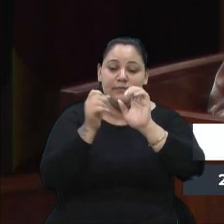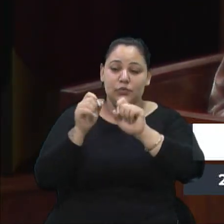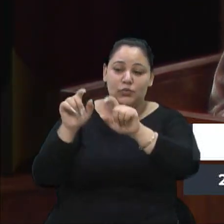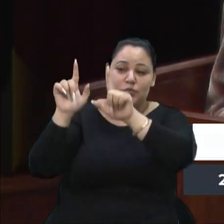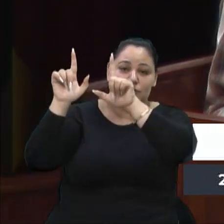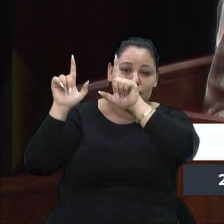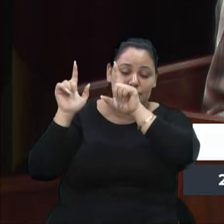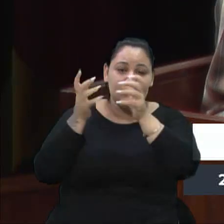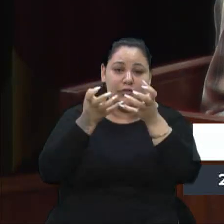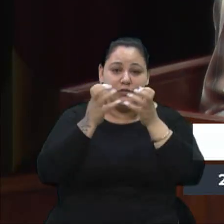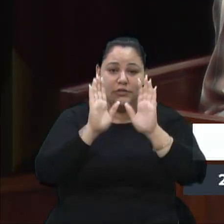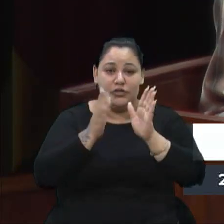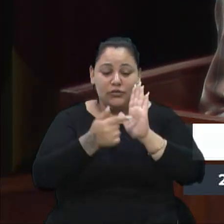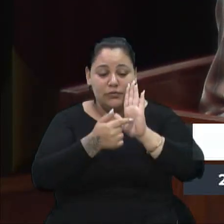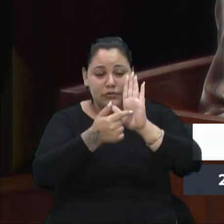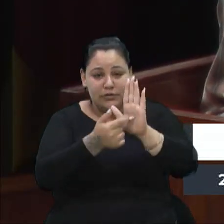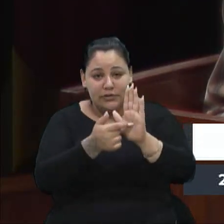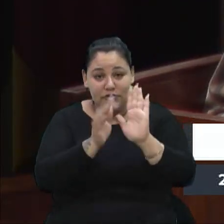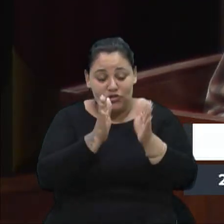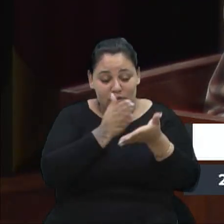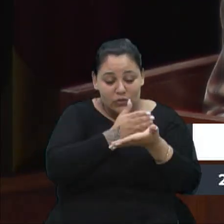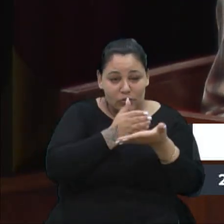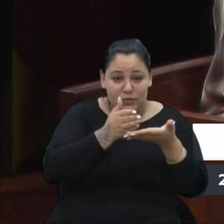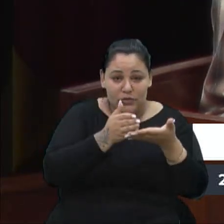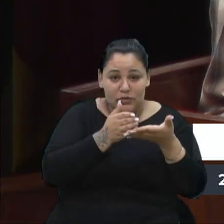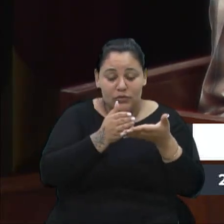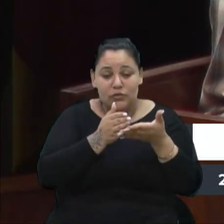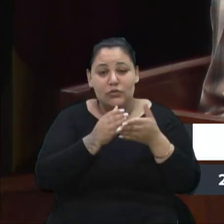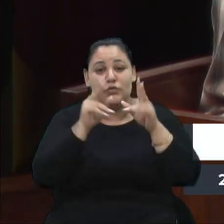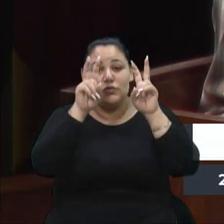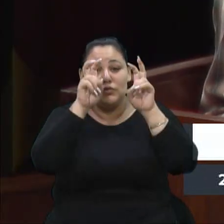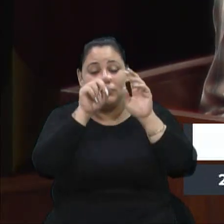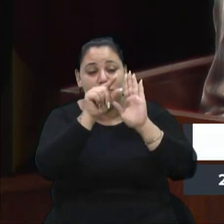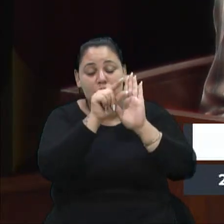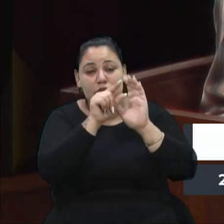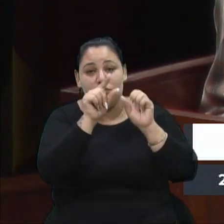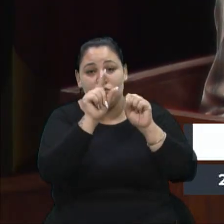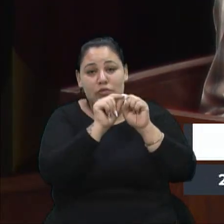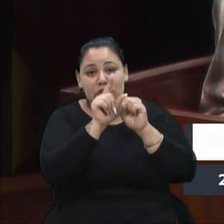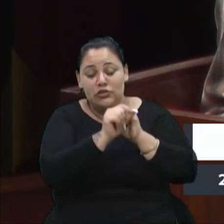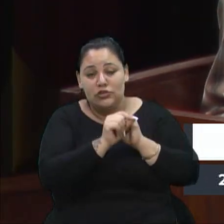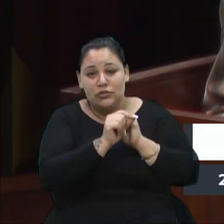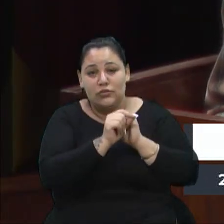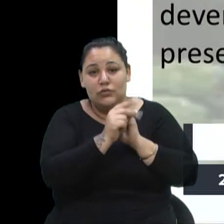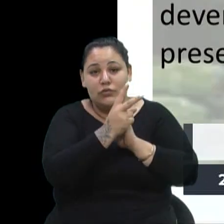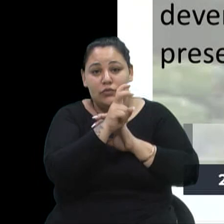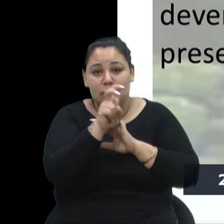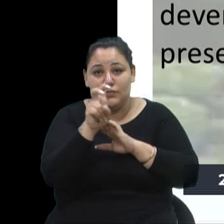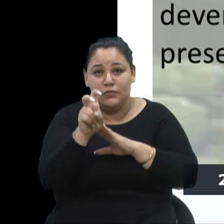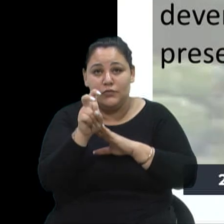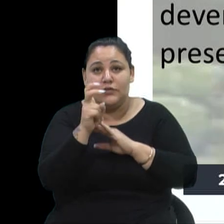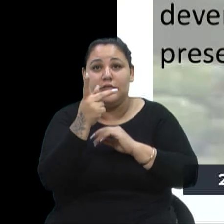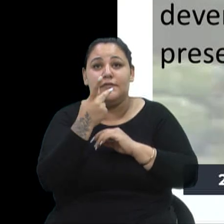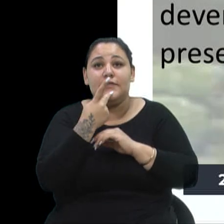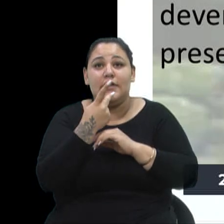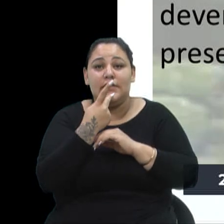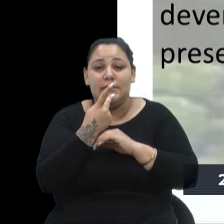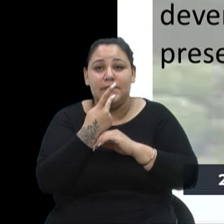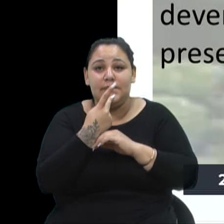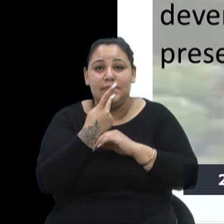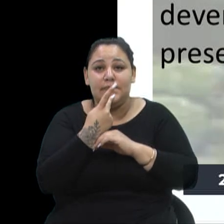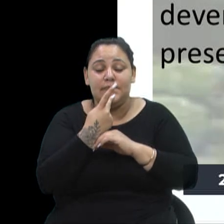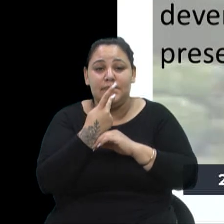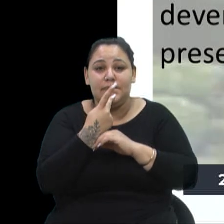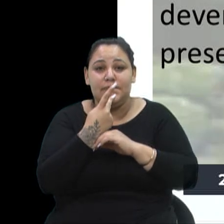destaque, desde o início, sobre o artigo 255, que fala que